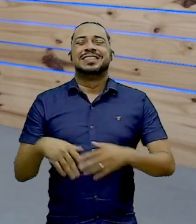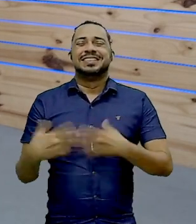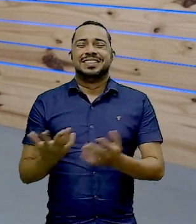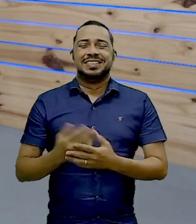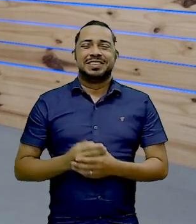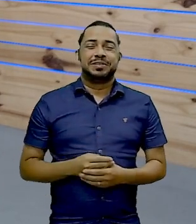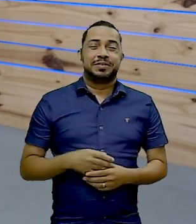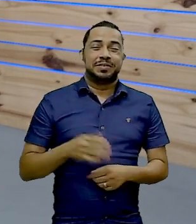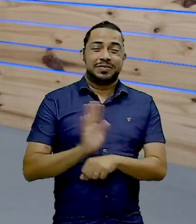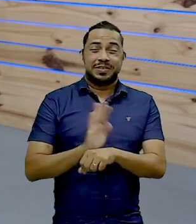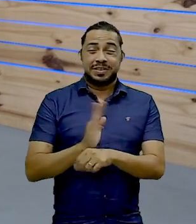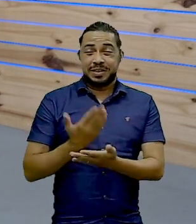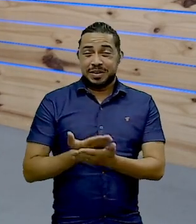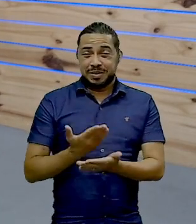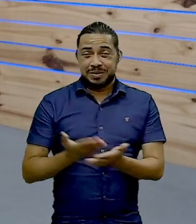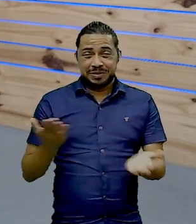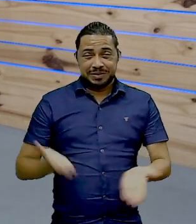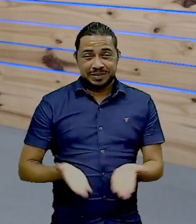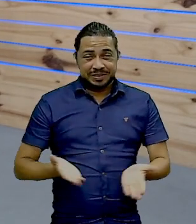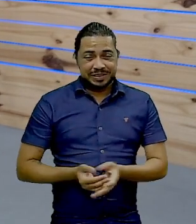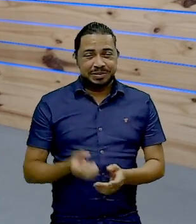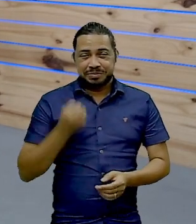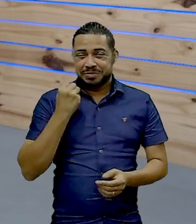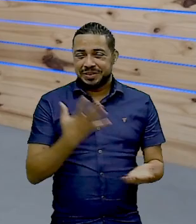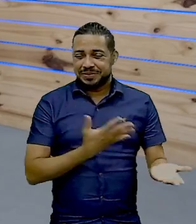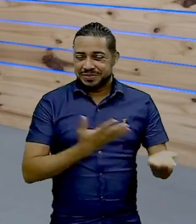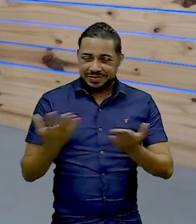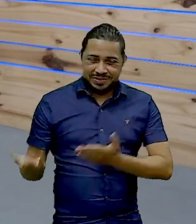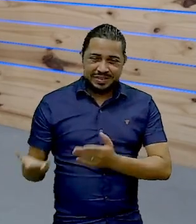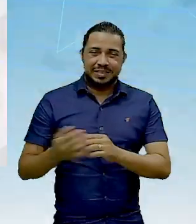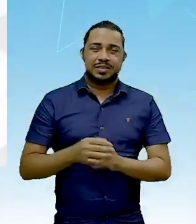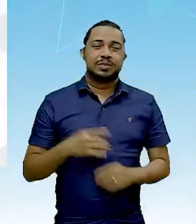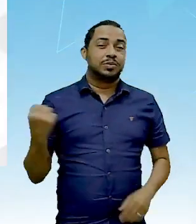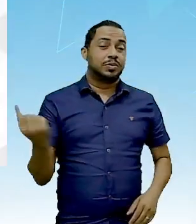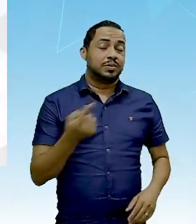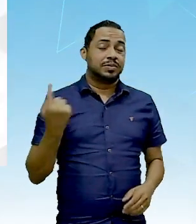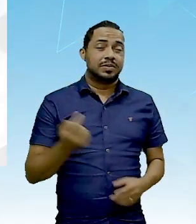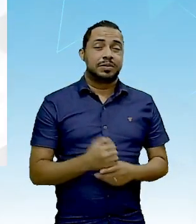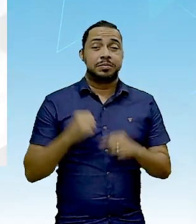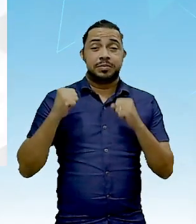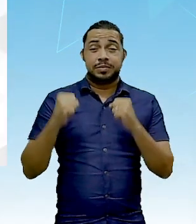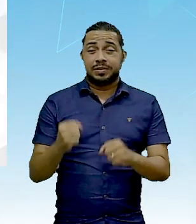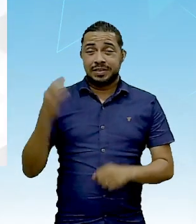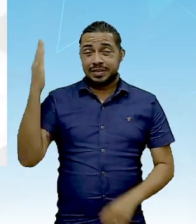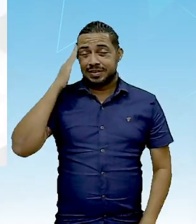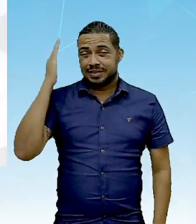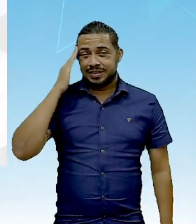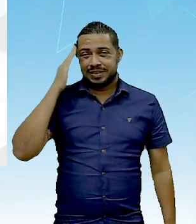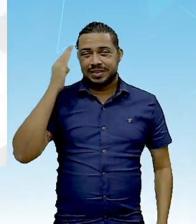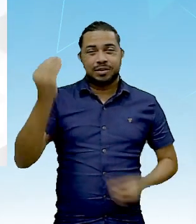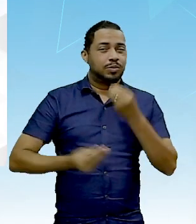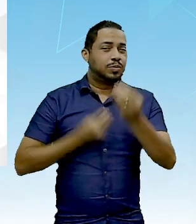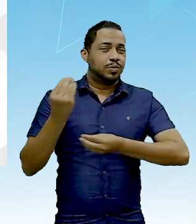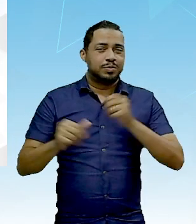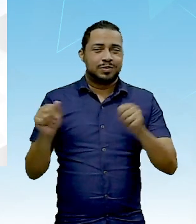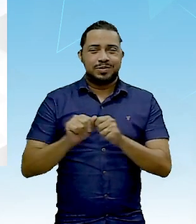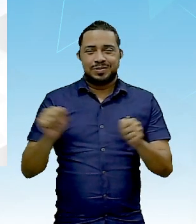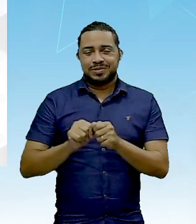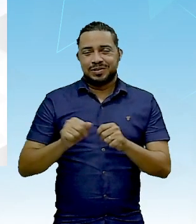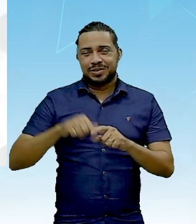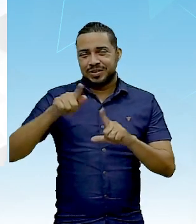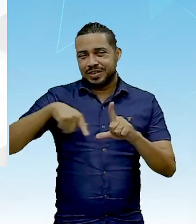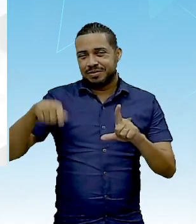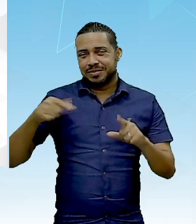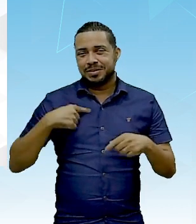para a nossa videoaula de hoje. Sejam todos bem-vindos, todos vocês, para poder a gente entender como constrói um gráfico. Eu